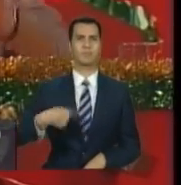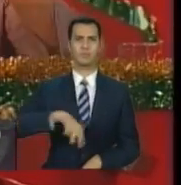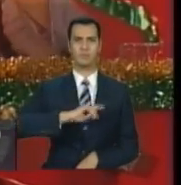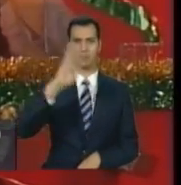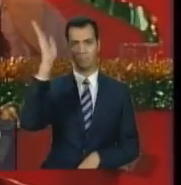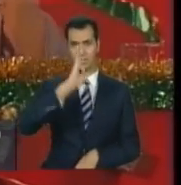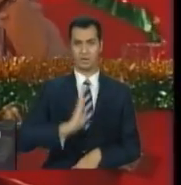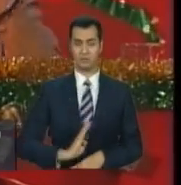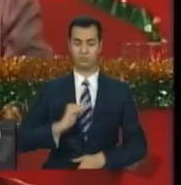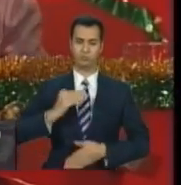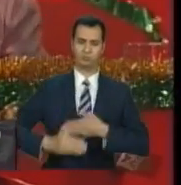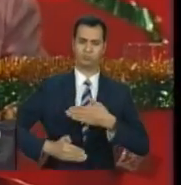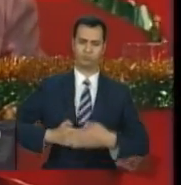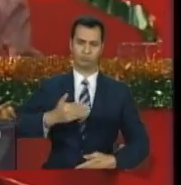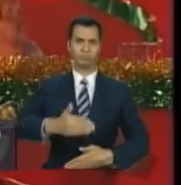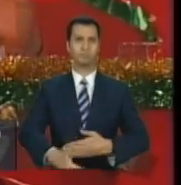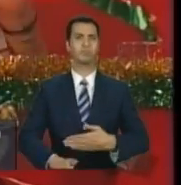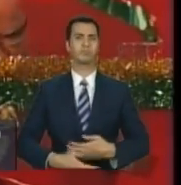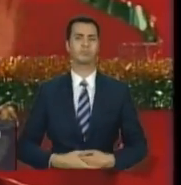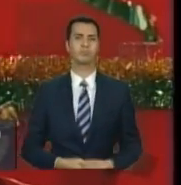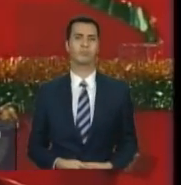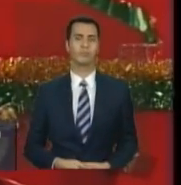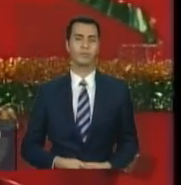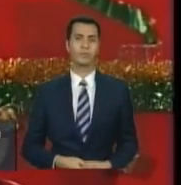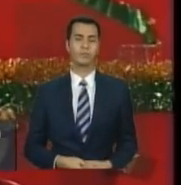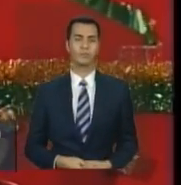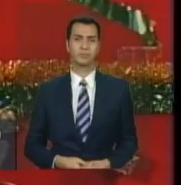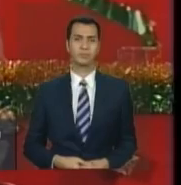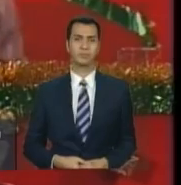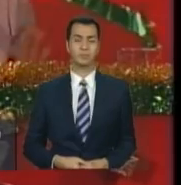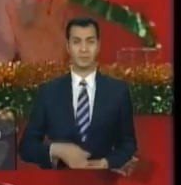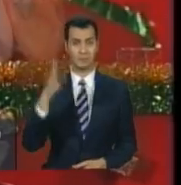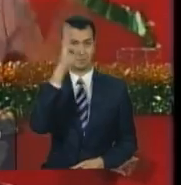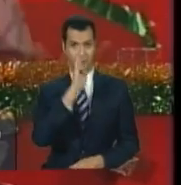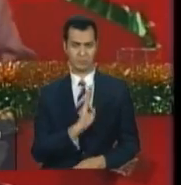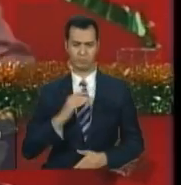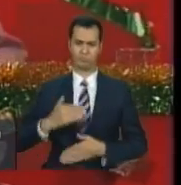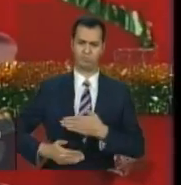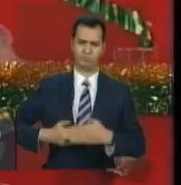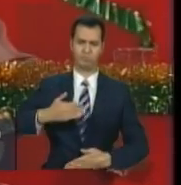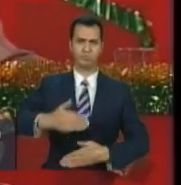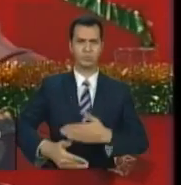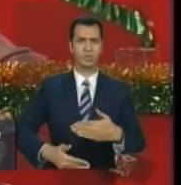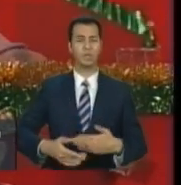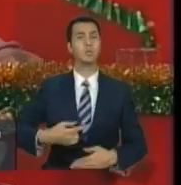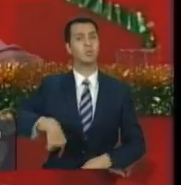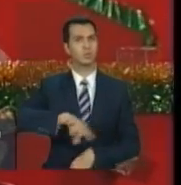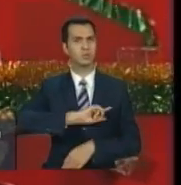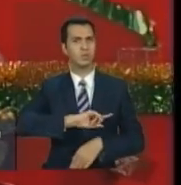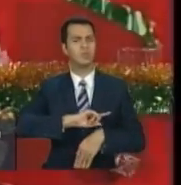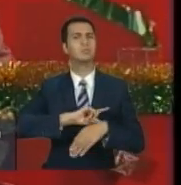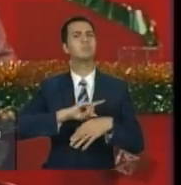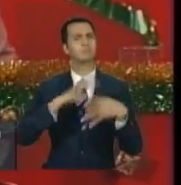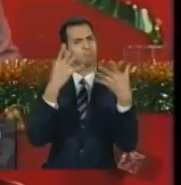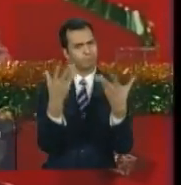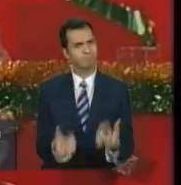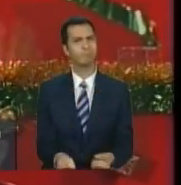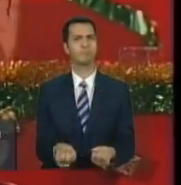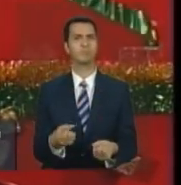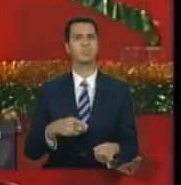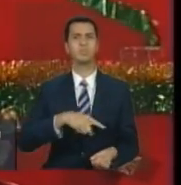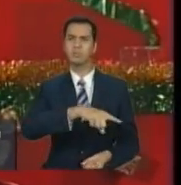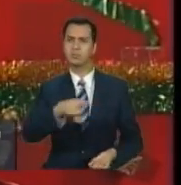E para ele dar um passo à frente, eu quero dizer que nós estamos abertos a toda essa pauta